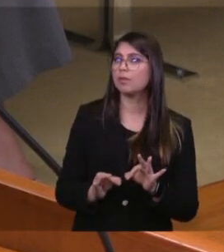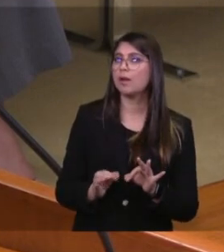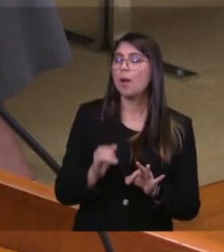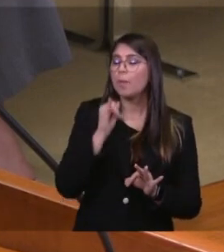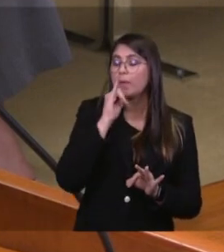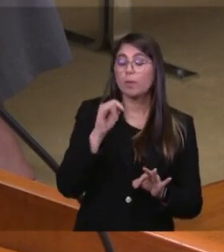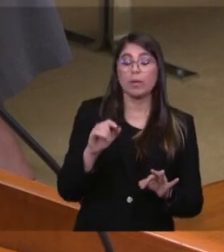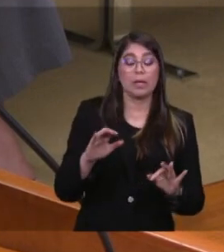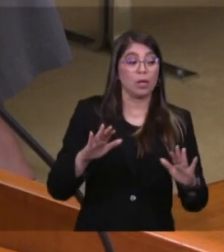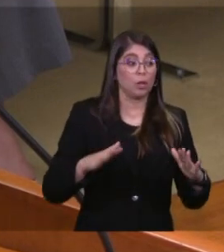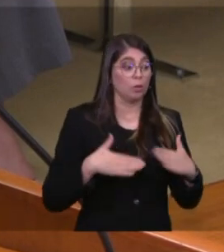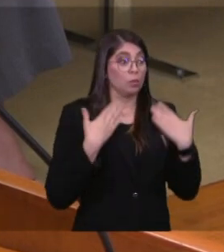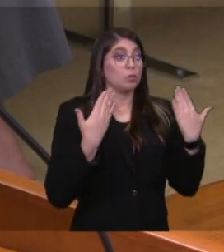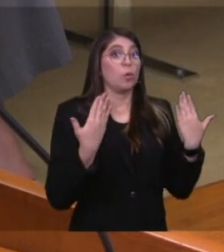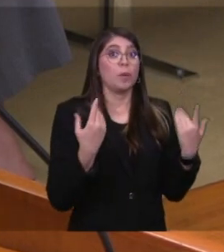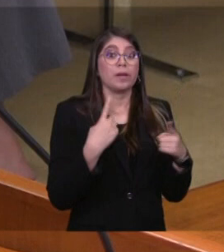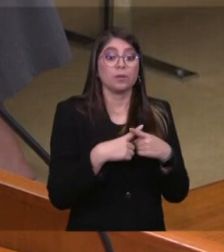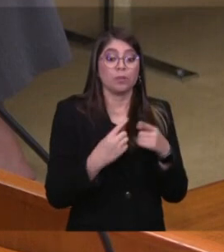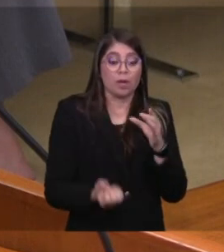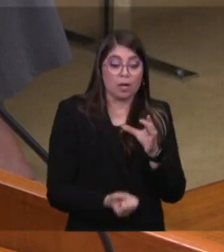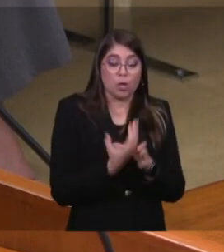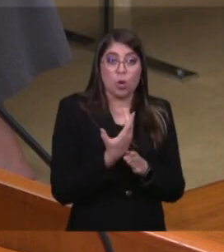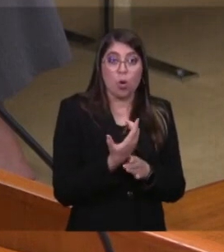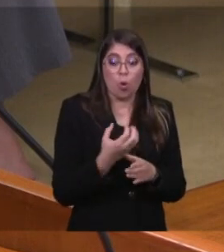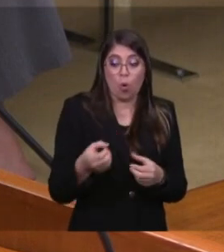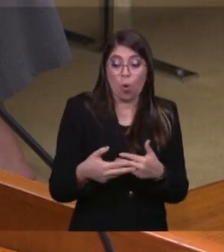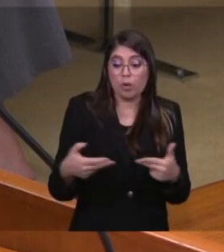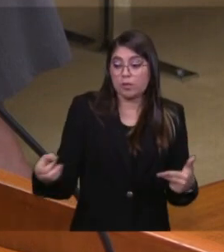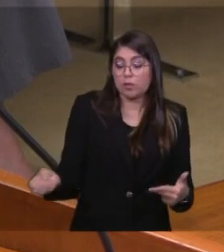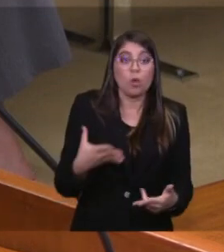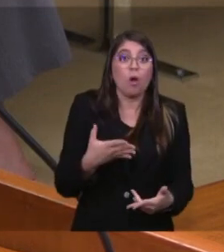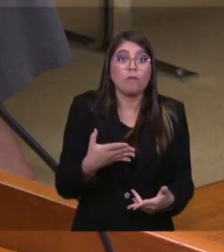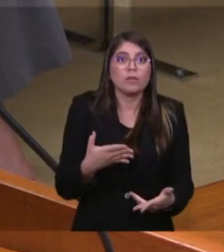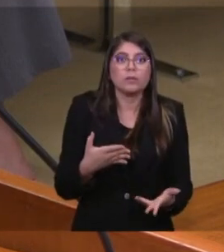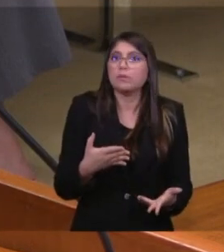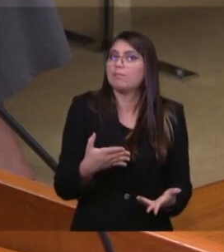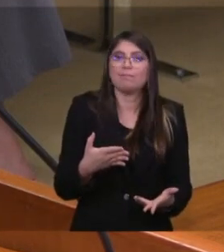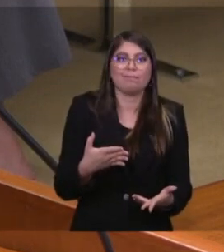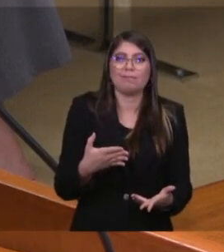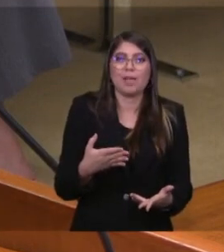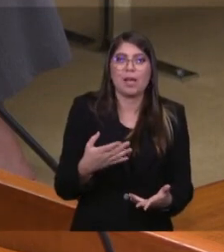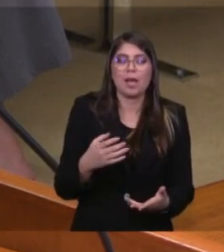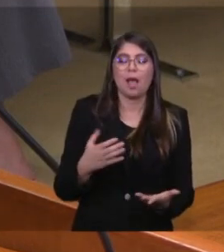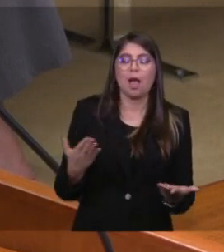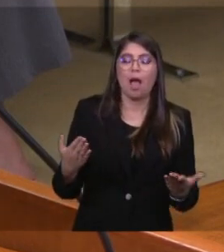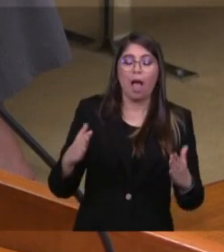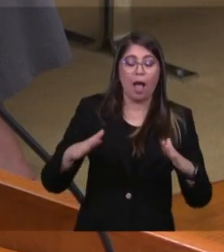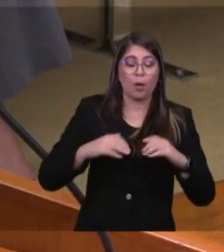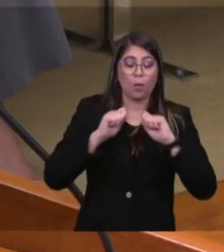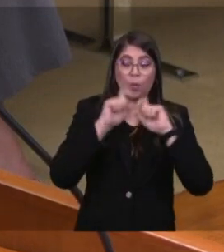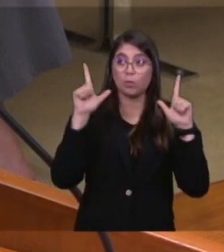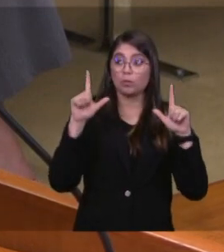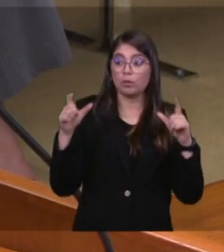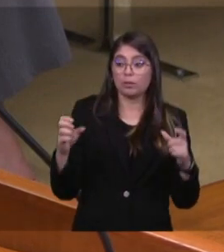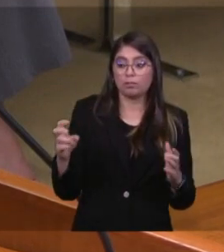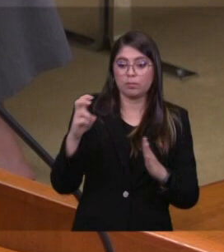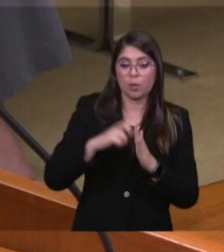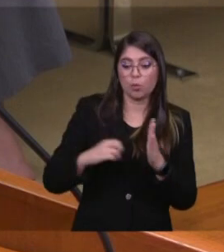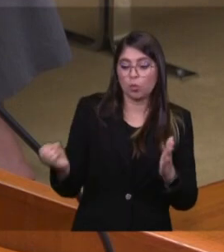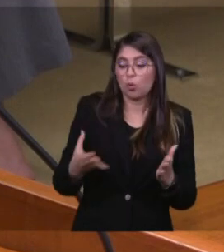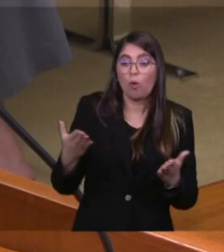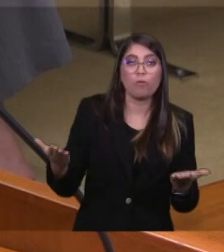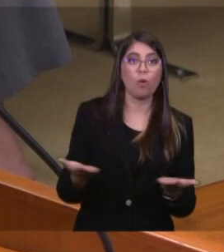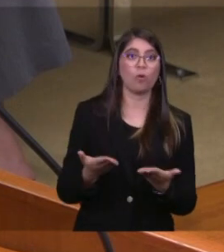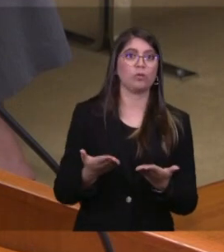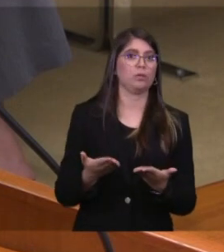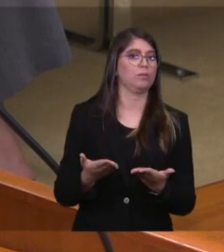seja surpreendido pela criação de um novo tributo da noite para o dia. O ICMS de FOL foi cobrado em